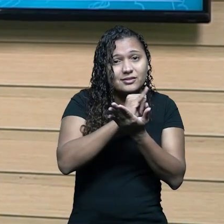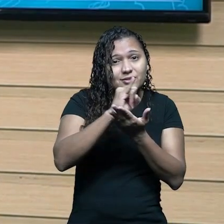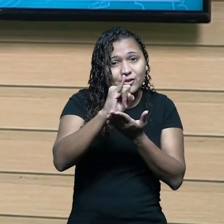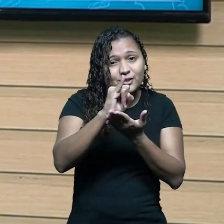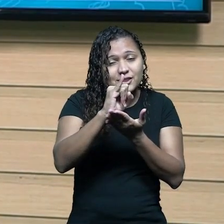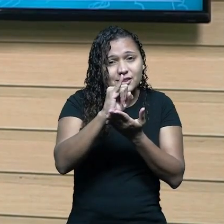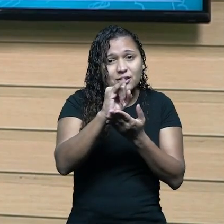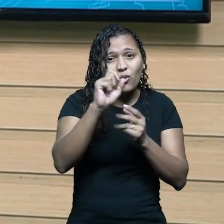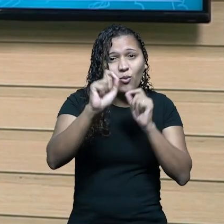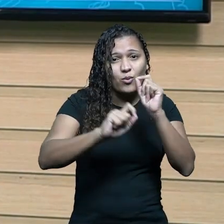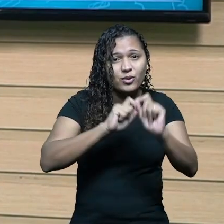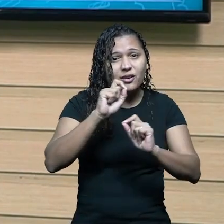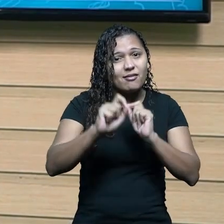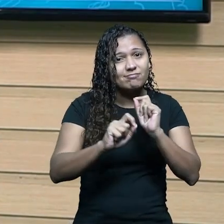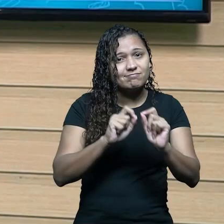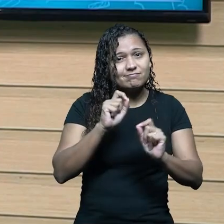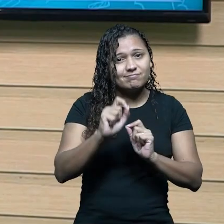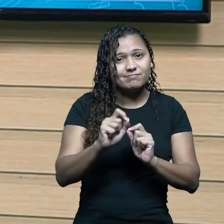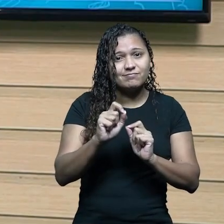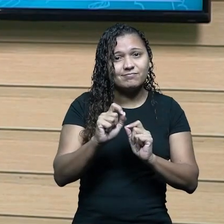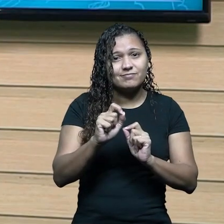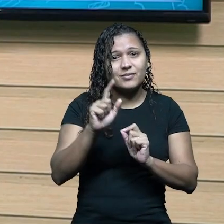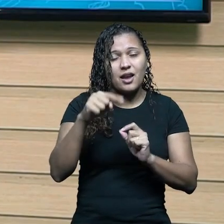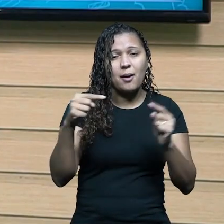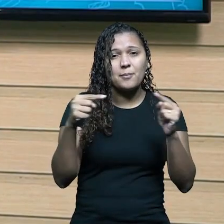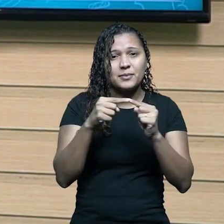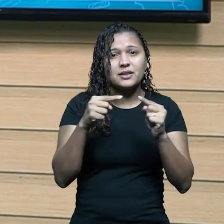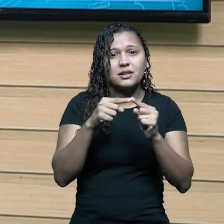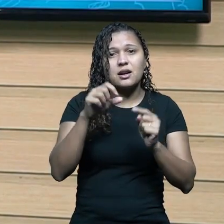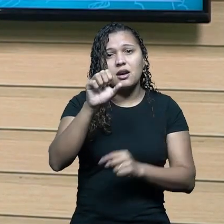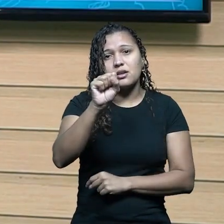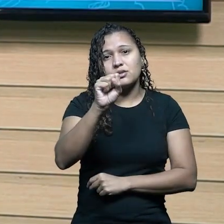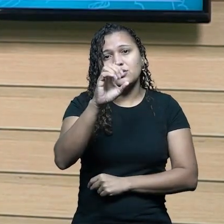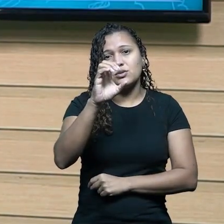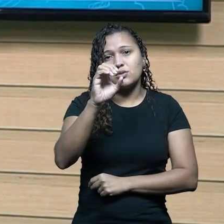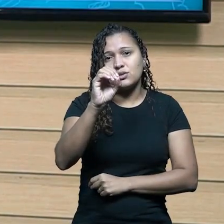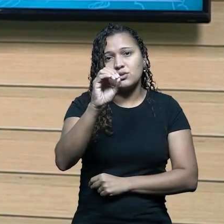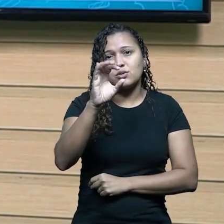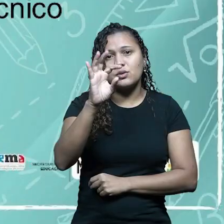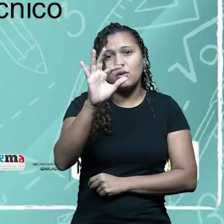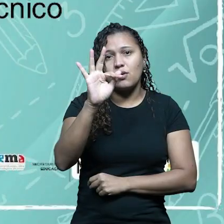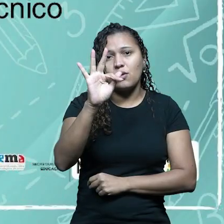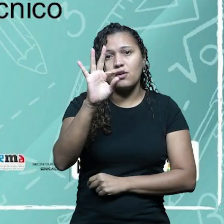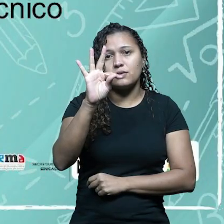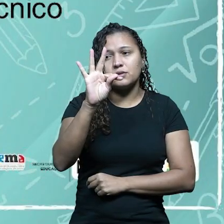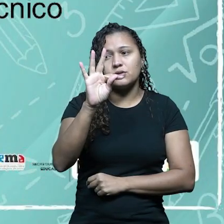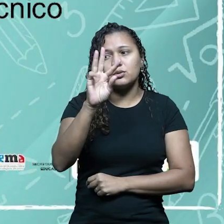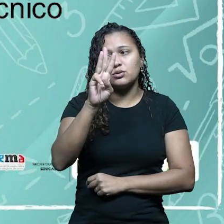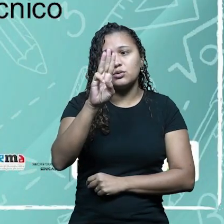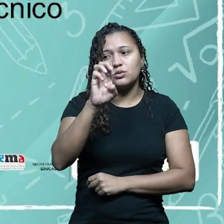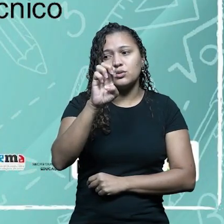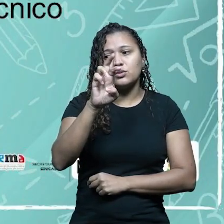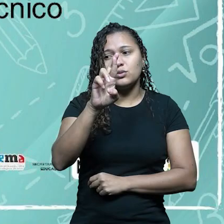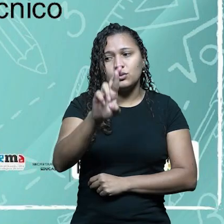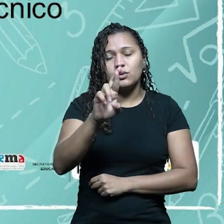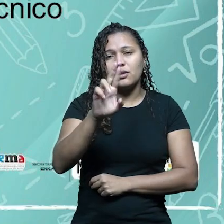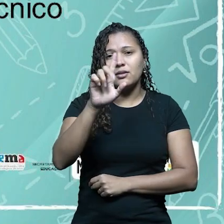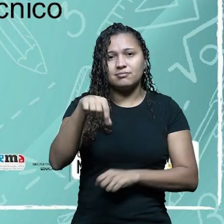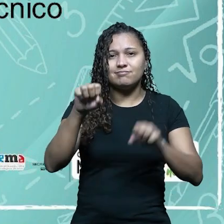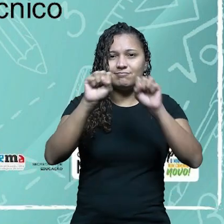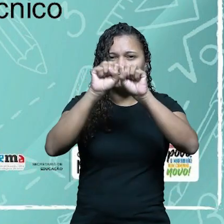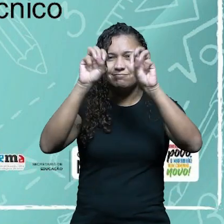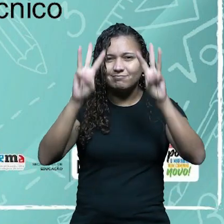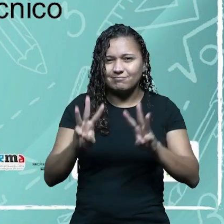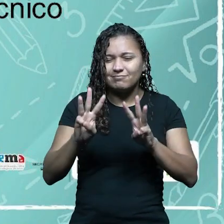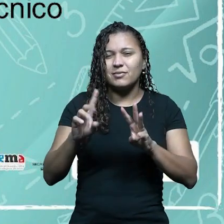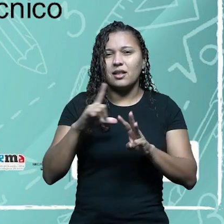a parte de software, a parte virtual do desenho técnico. Software de CAD, comandos básicos